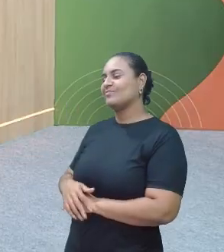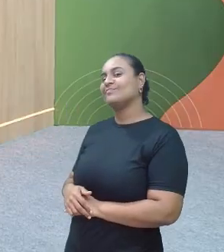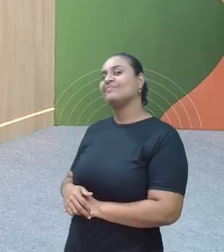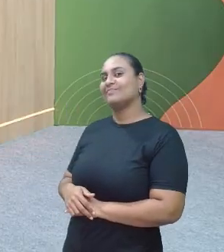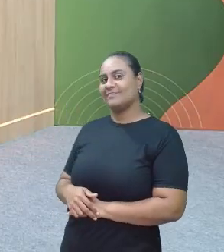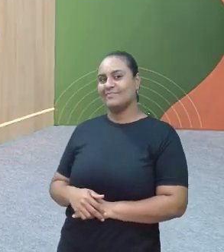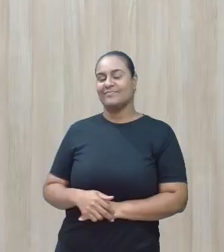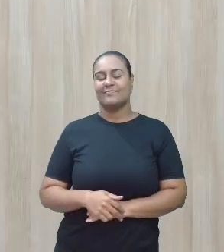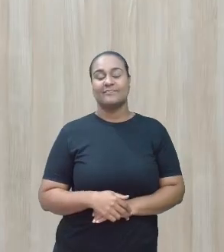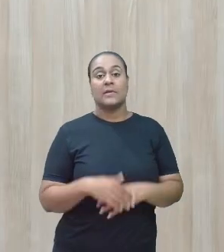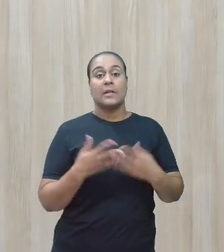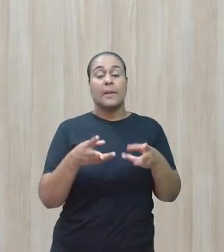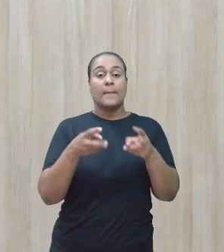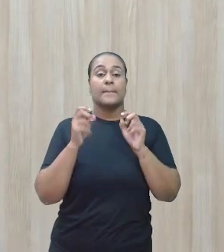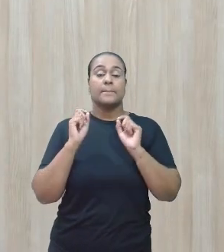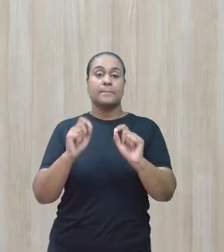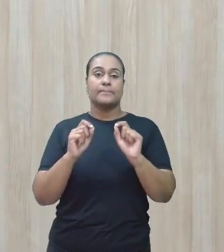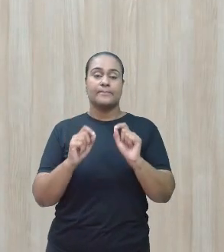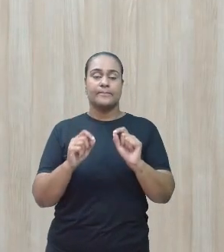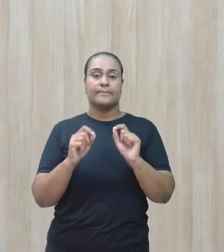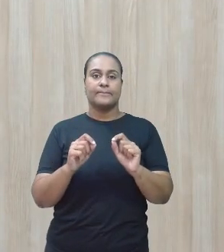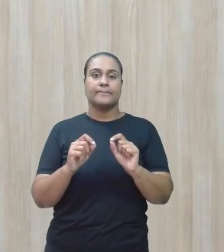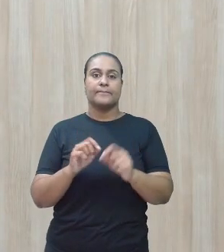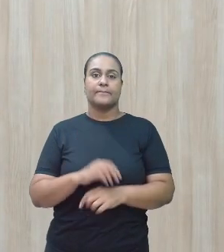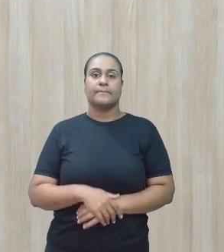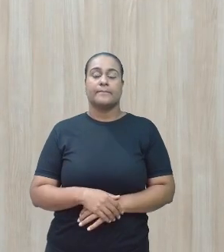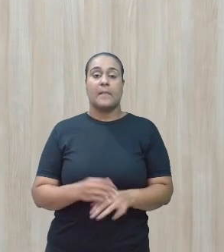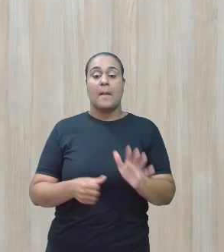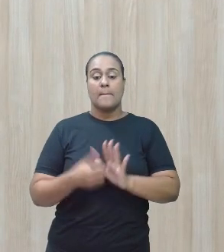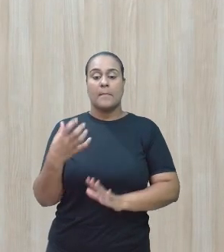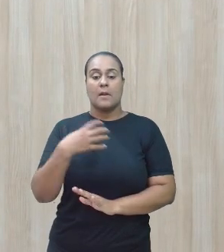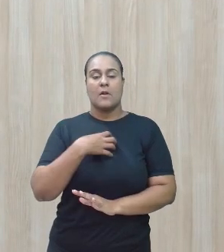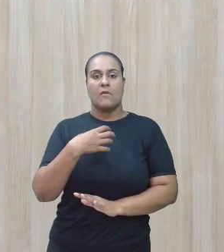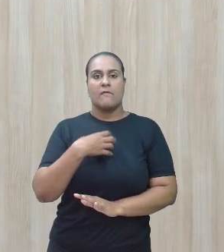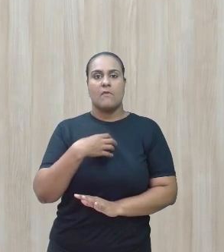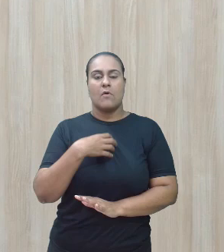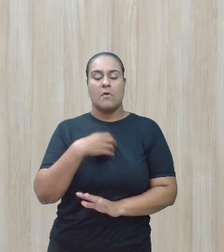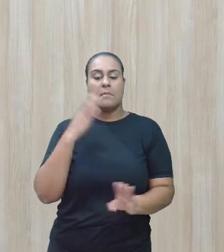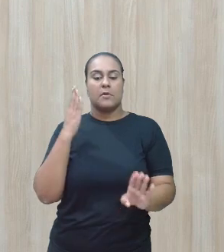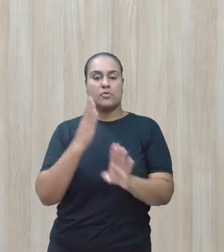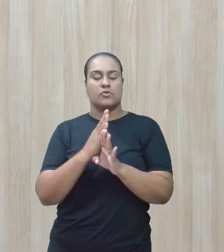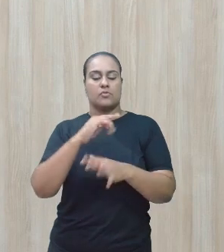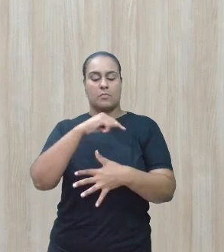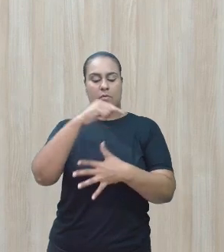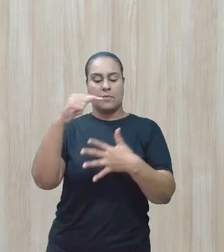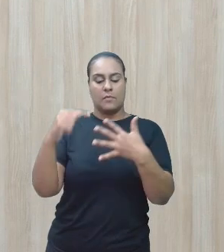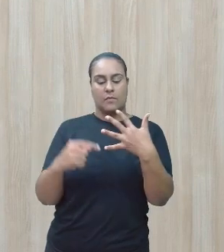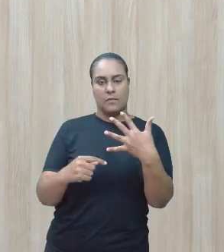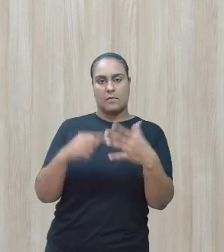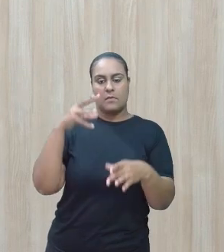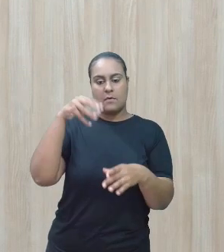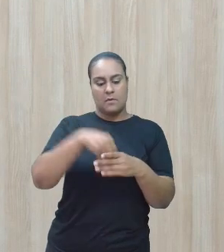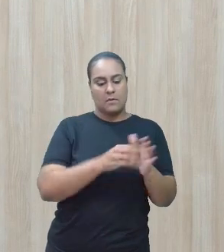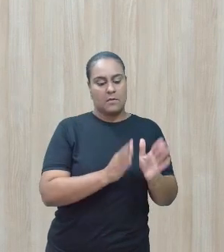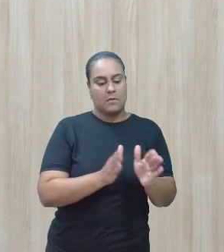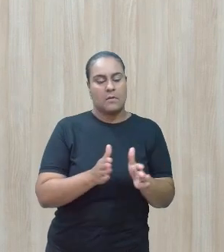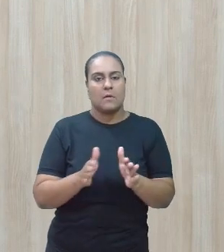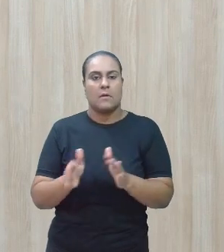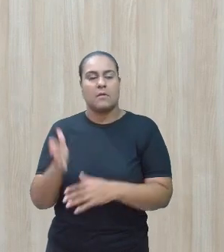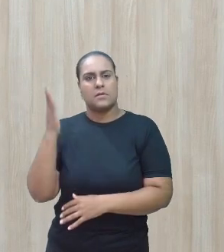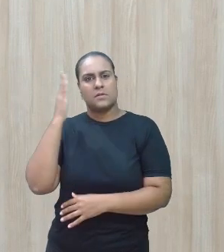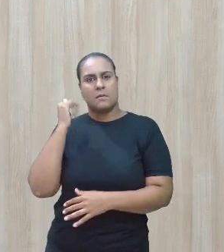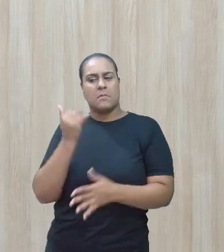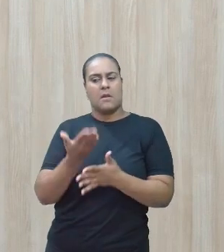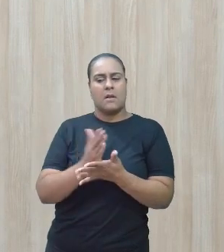Então, vamos lá. Então, perceba o seguinte, que essa primeira maneira de eu determinar os elementos de uma sequência, ou seja, sabendo